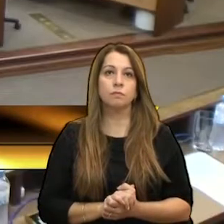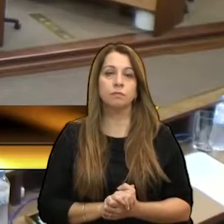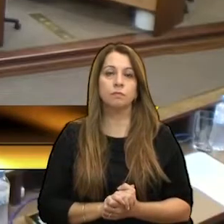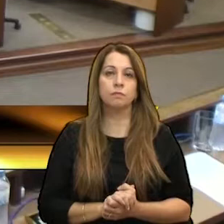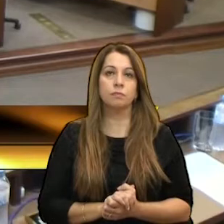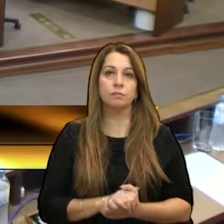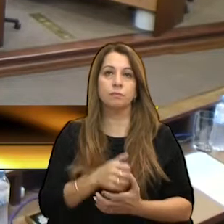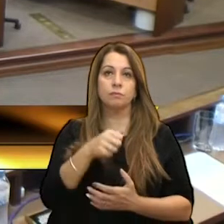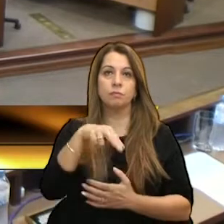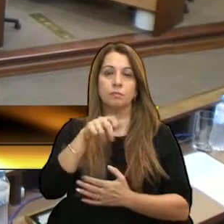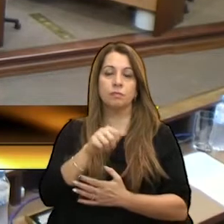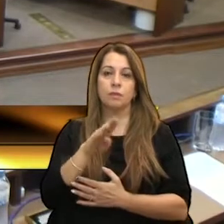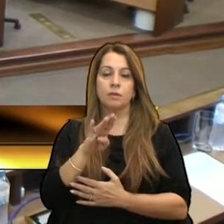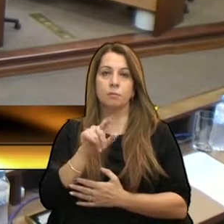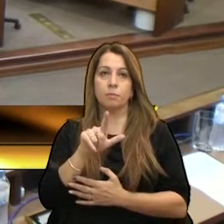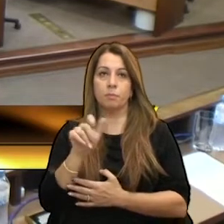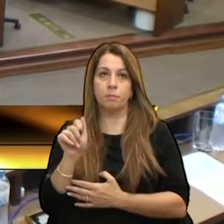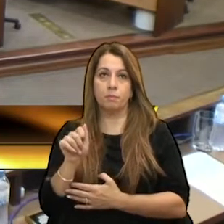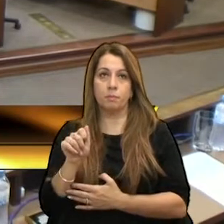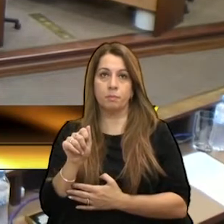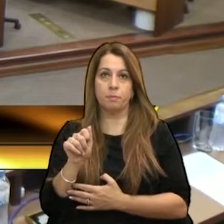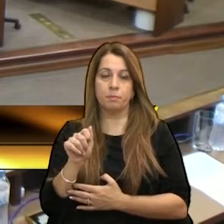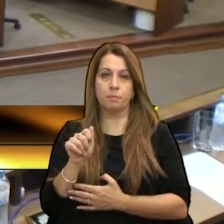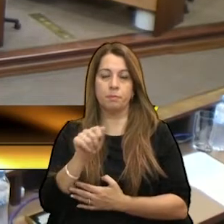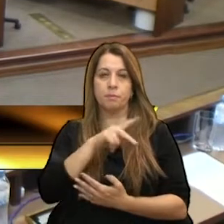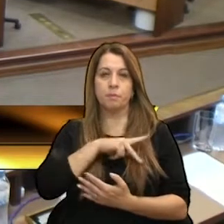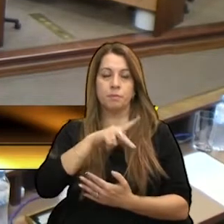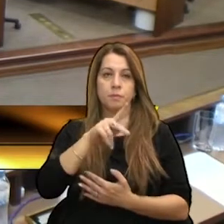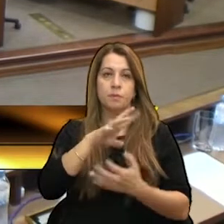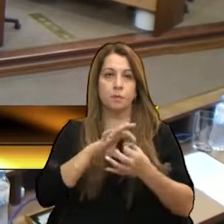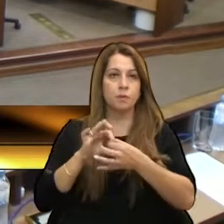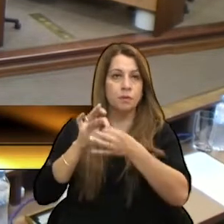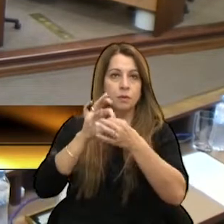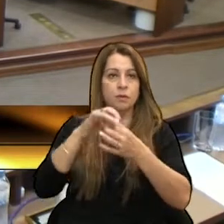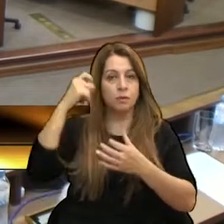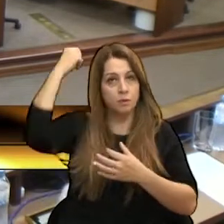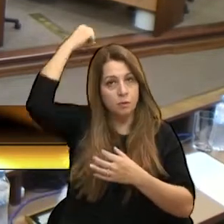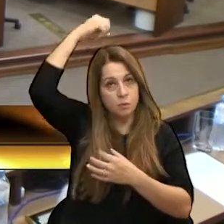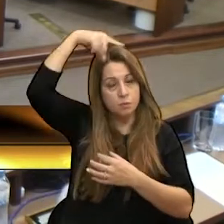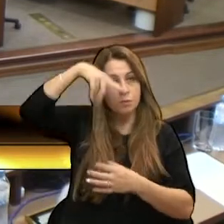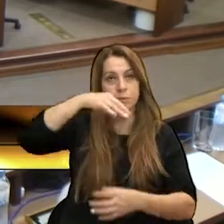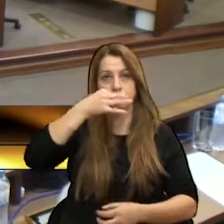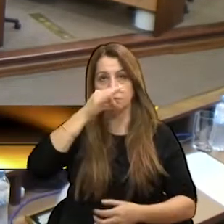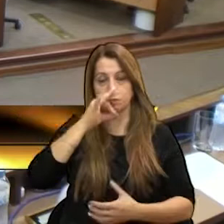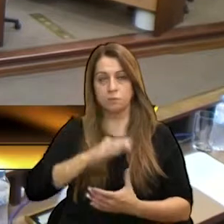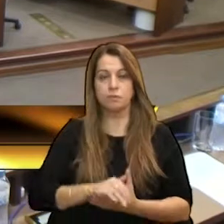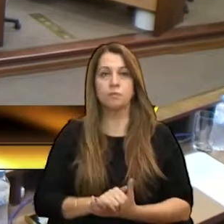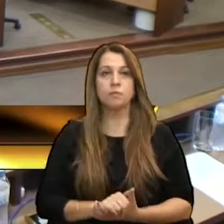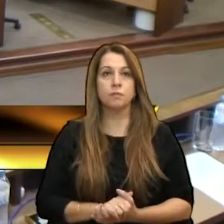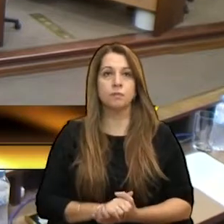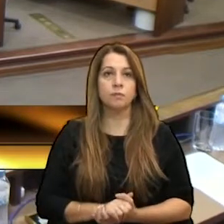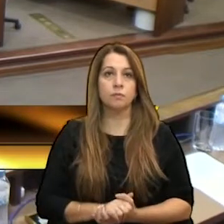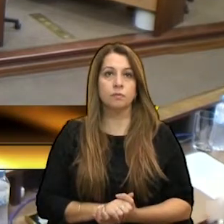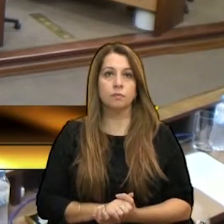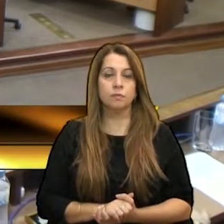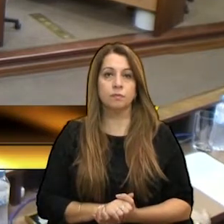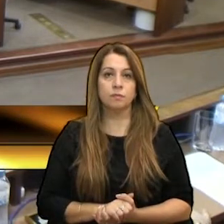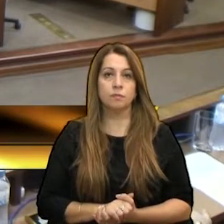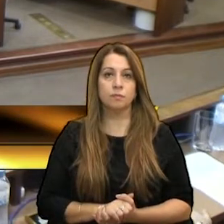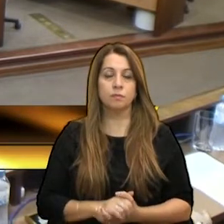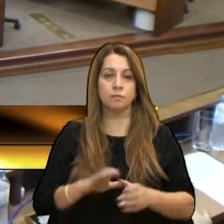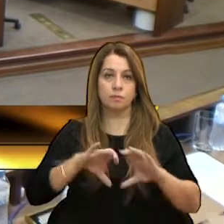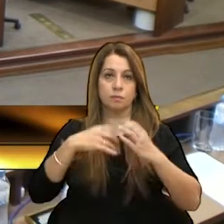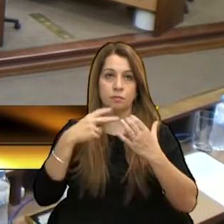Senhora Anabela Fórmulo Ramos, presidente da União Municipal Espírita de Caxias do Sul. A